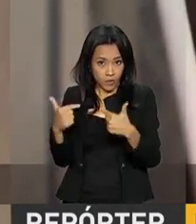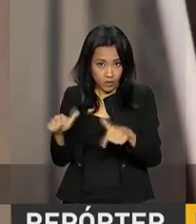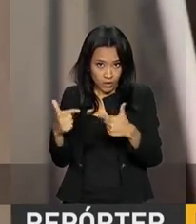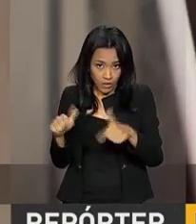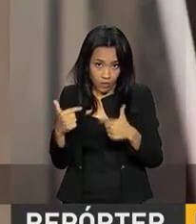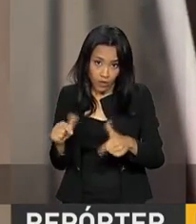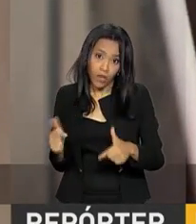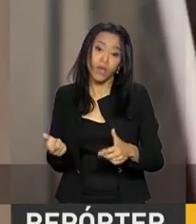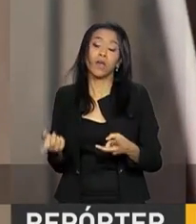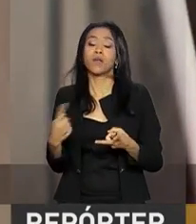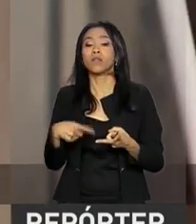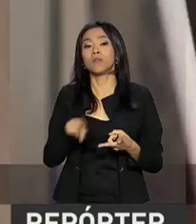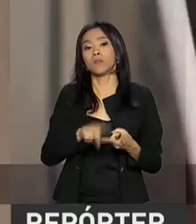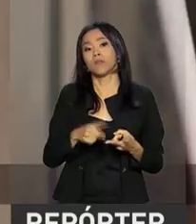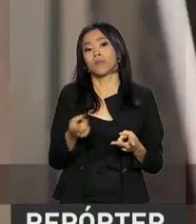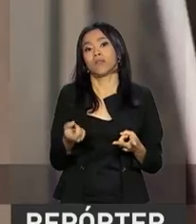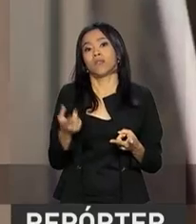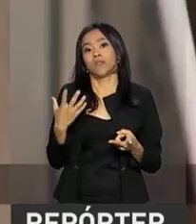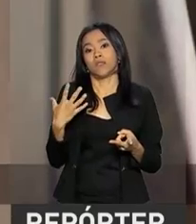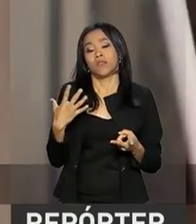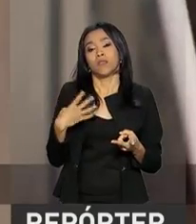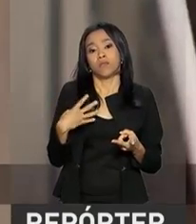trazer-me a minha